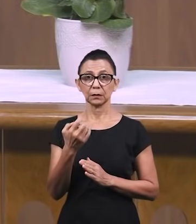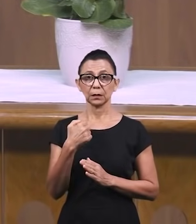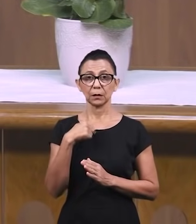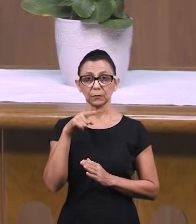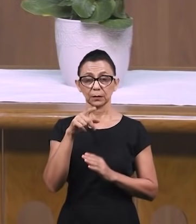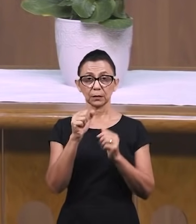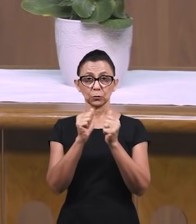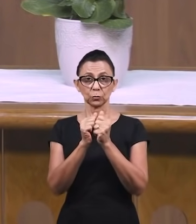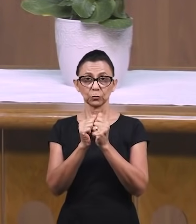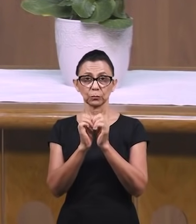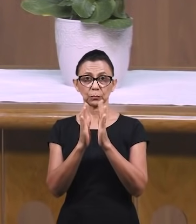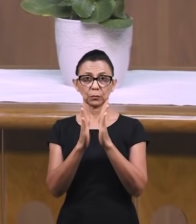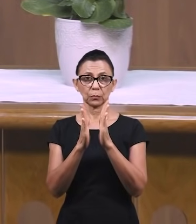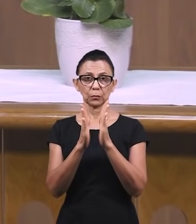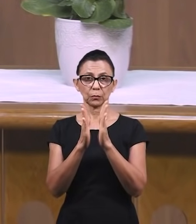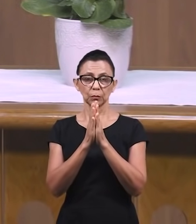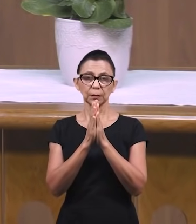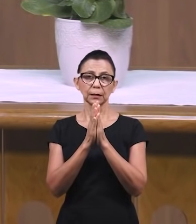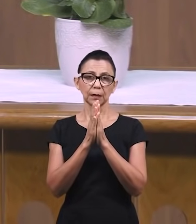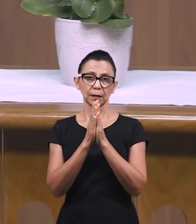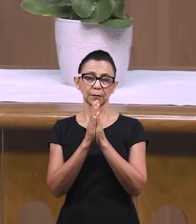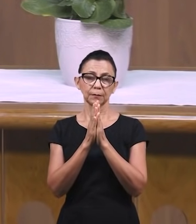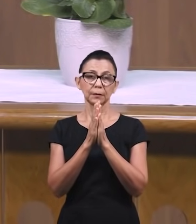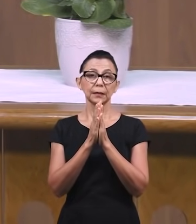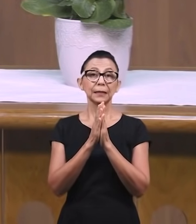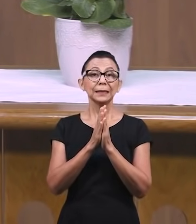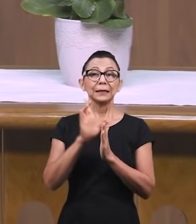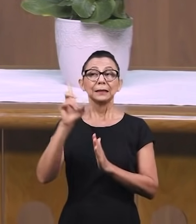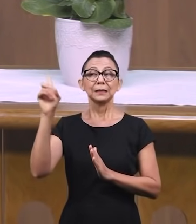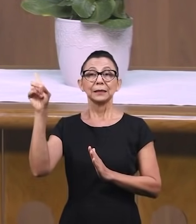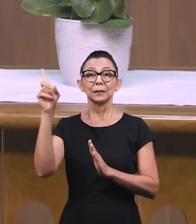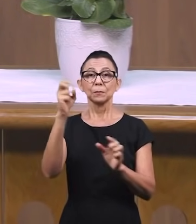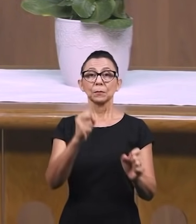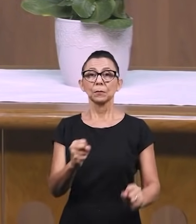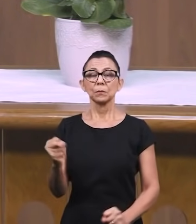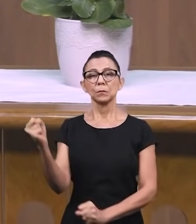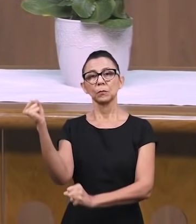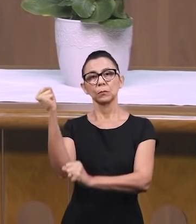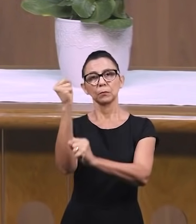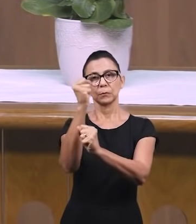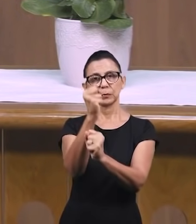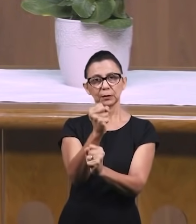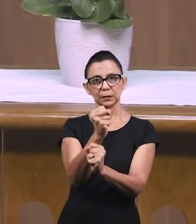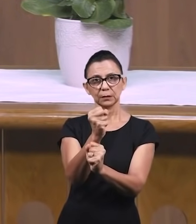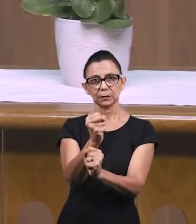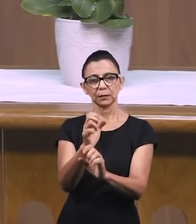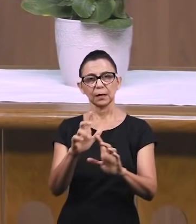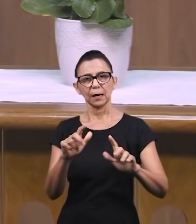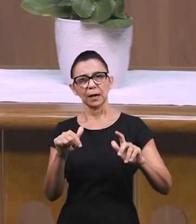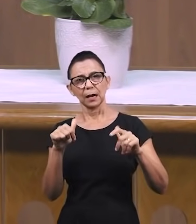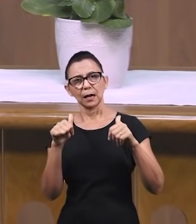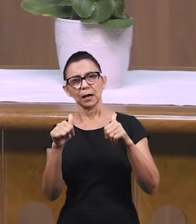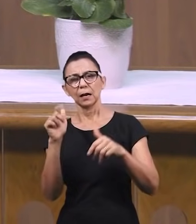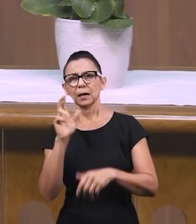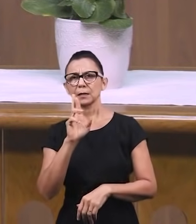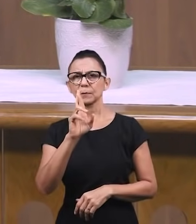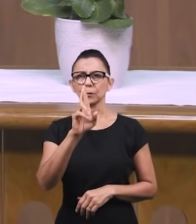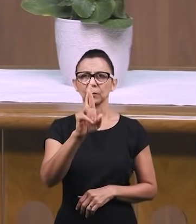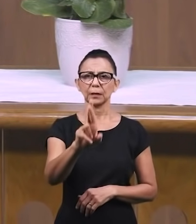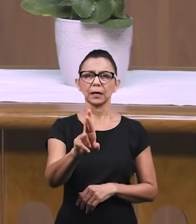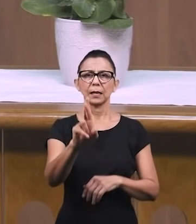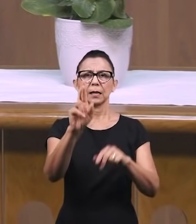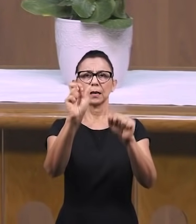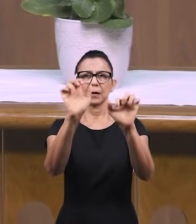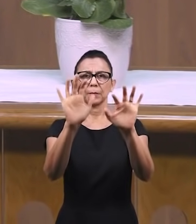junto, eu e você. E aquele que é poderoso, o Senhor, para operar, para responder,